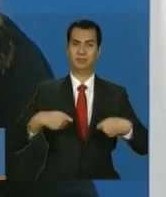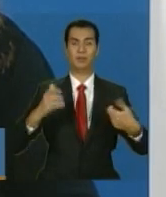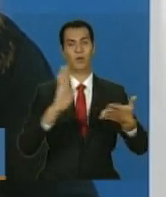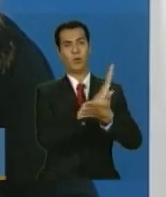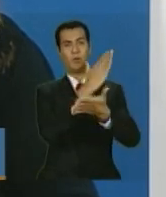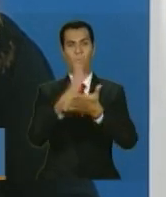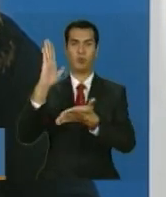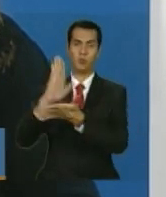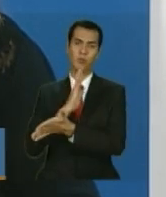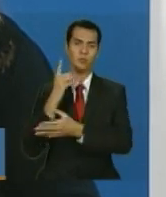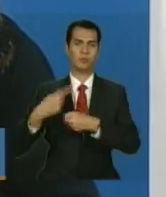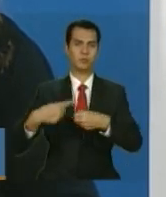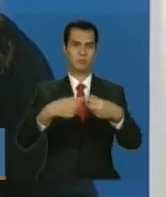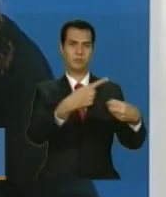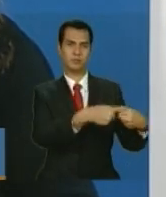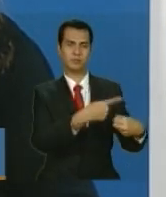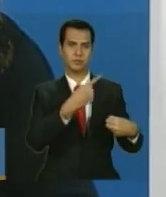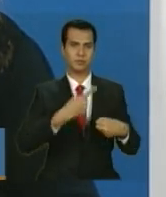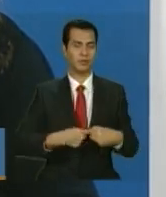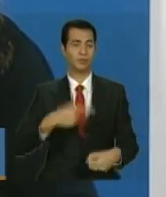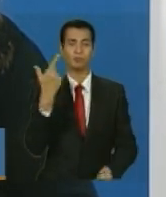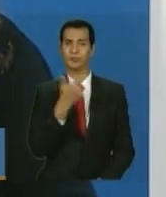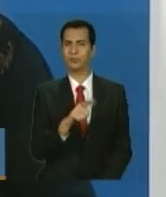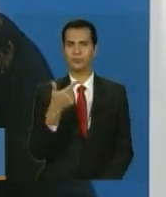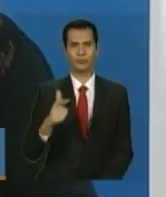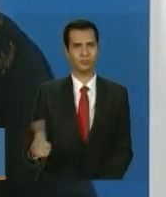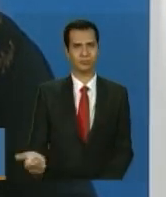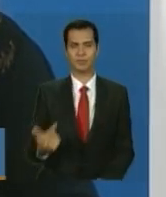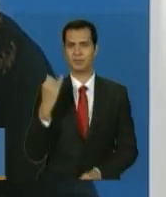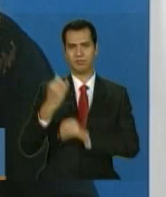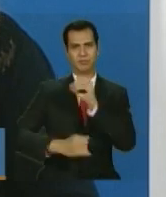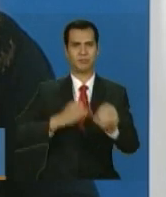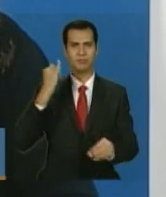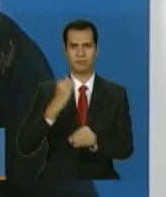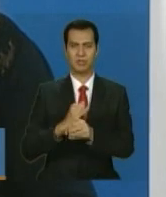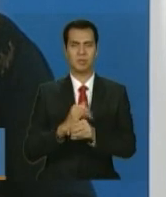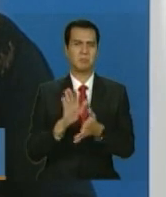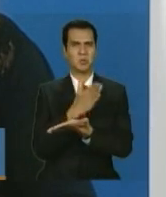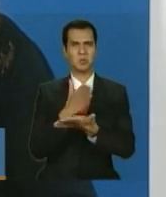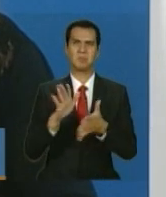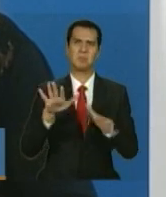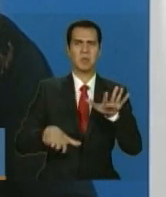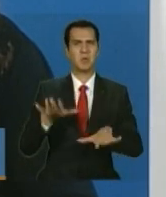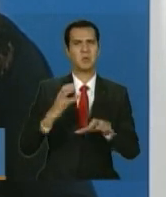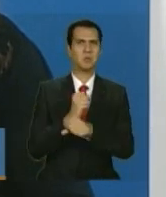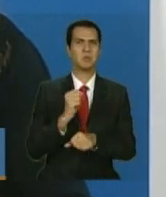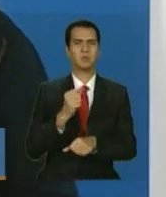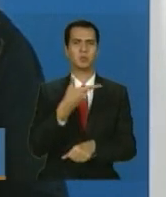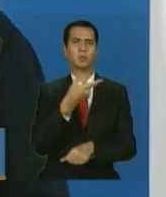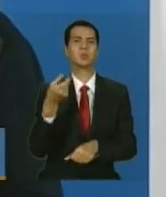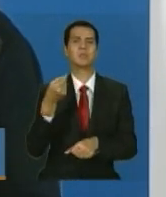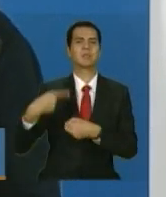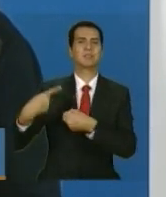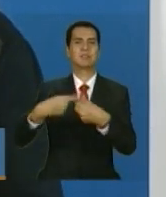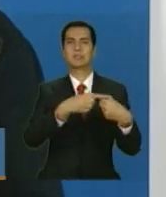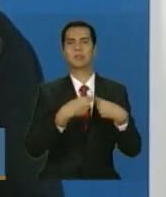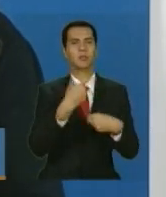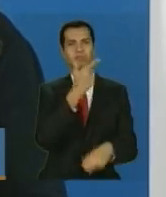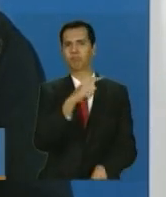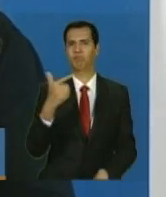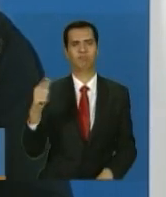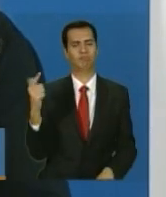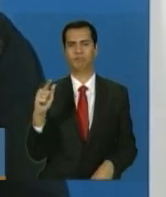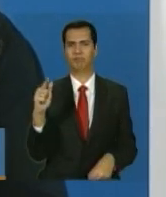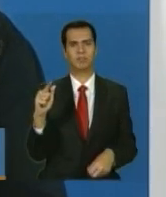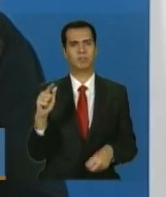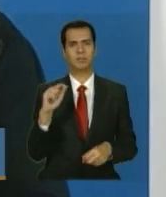brasileiros, cerca de 200 municípios, não têm conexão com a internet que suporte a versão 7 do Cadastro Único. Para este grupo de